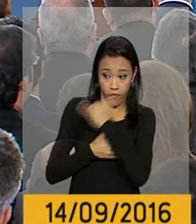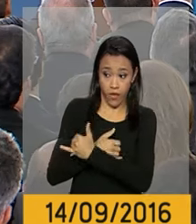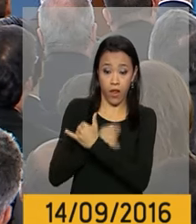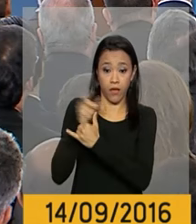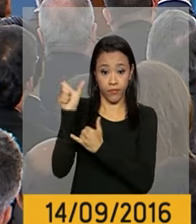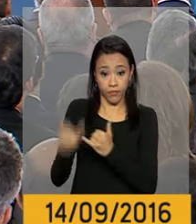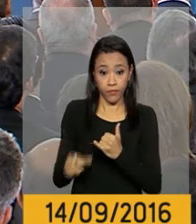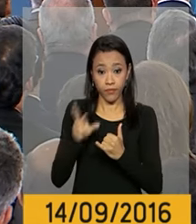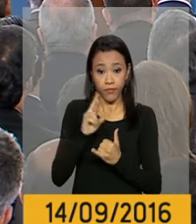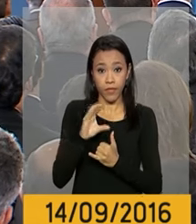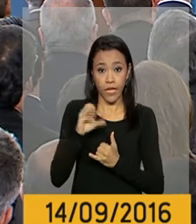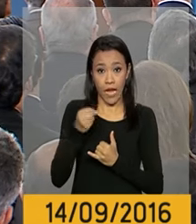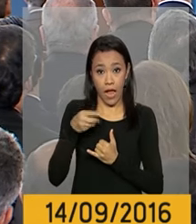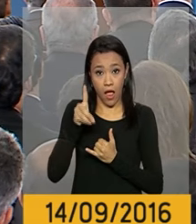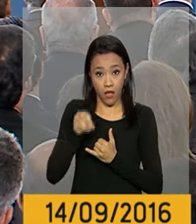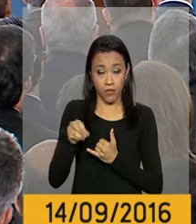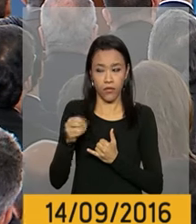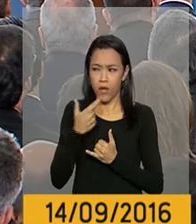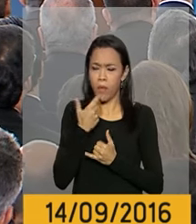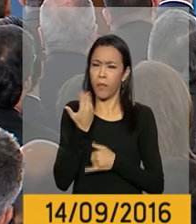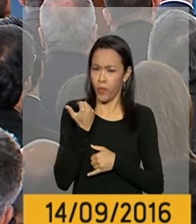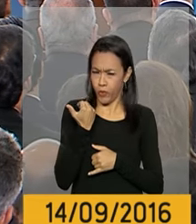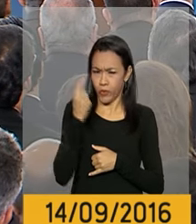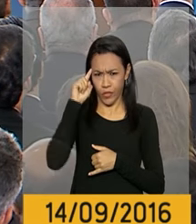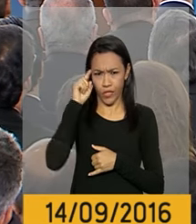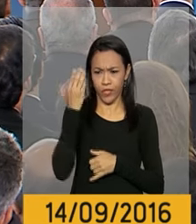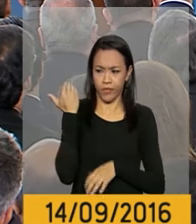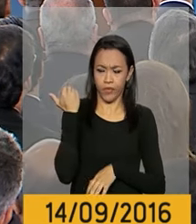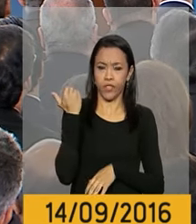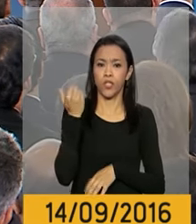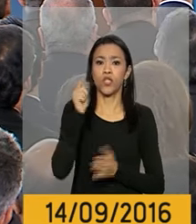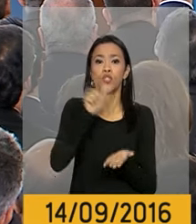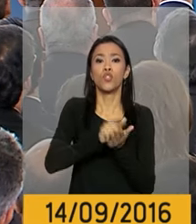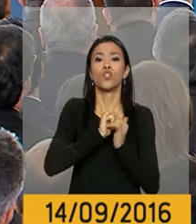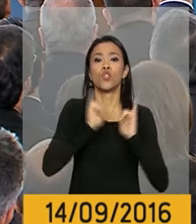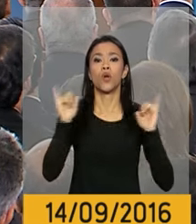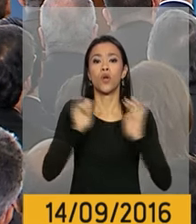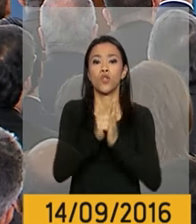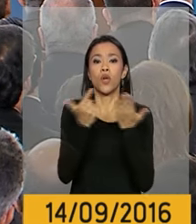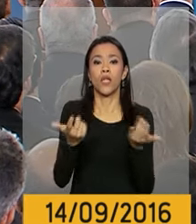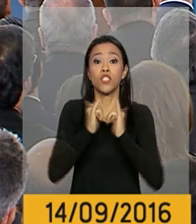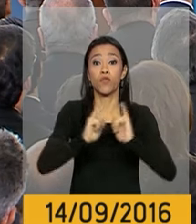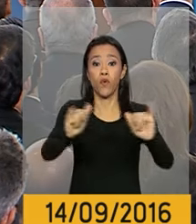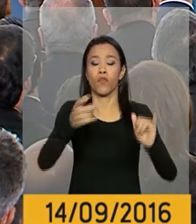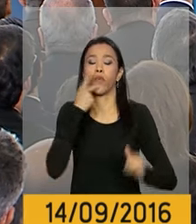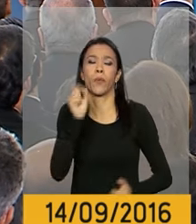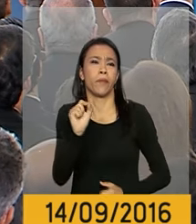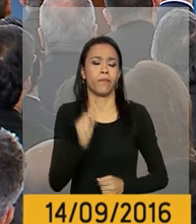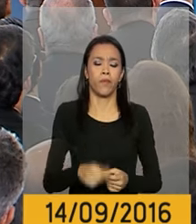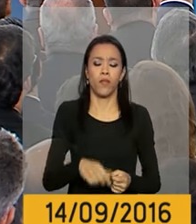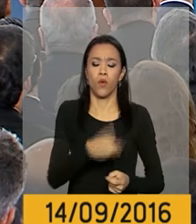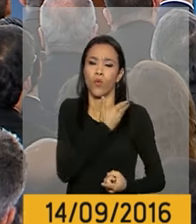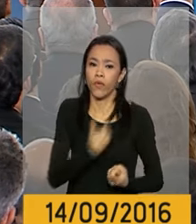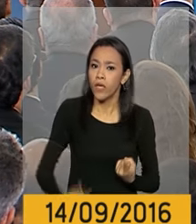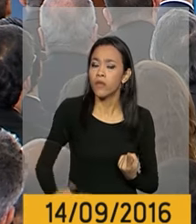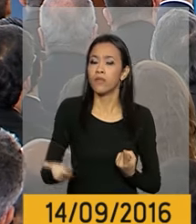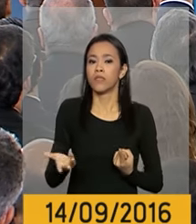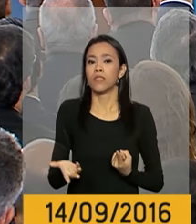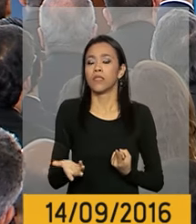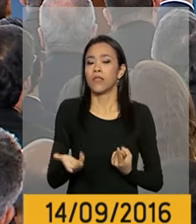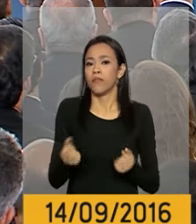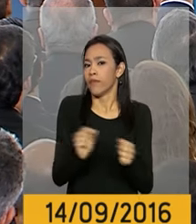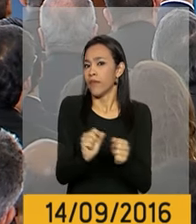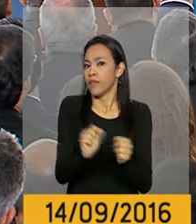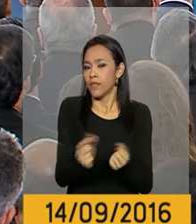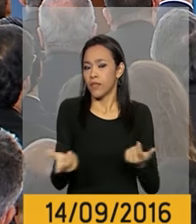tema um pouco fora, mas é importante. Há poucos dias, os jornais publicaram o seguinte, olha aqui, o governo vai fazer com